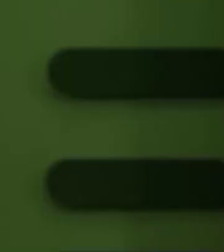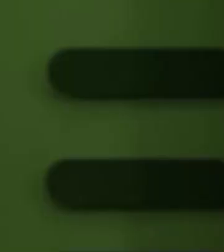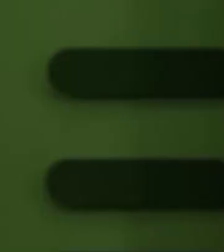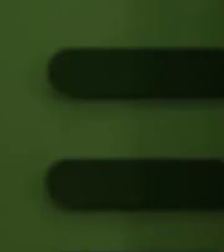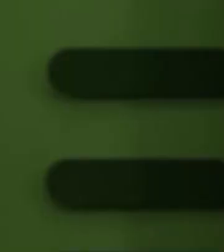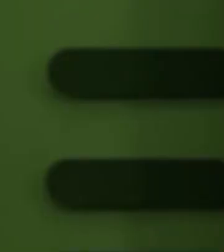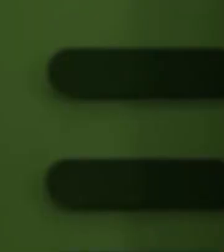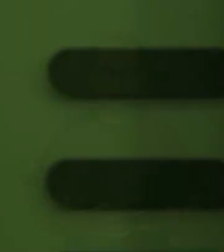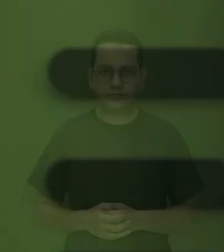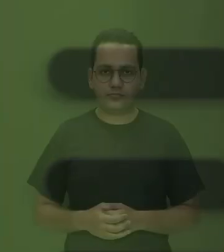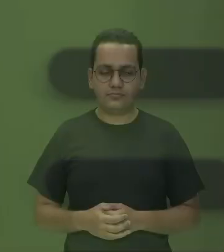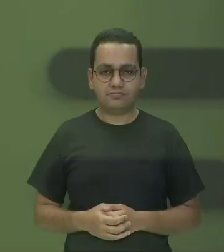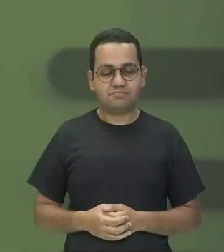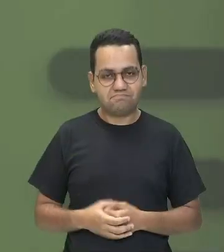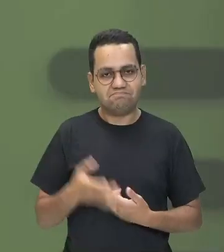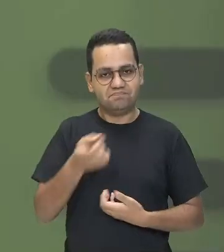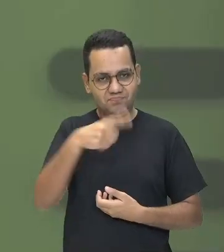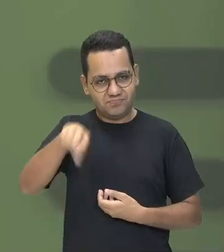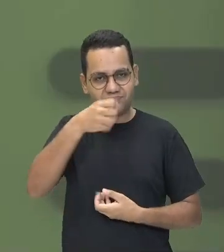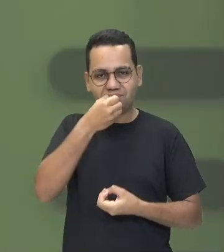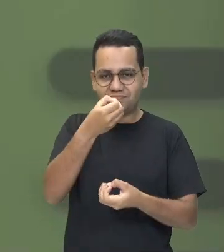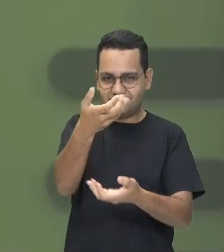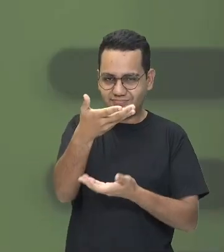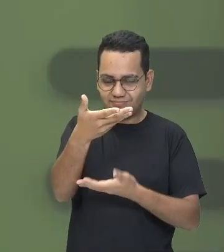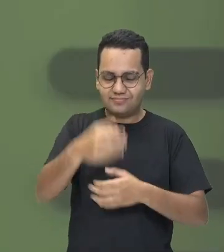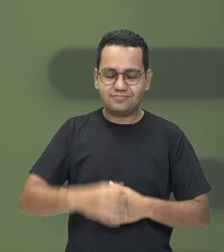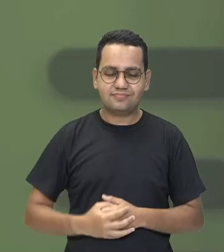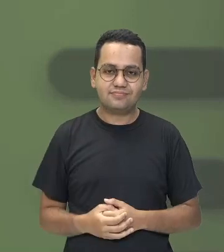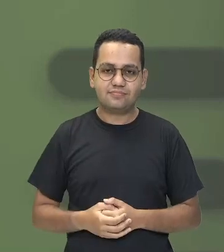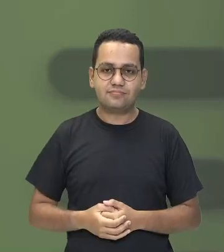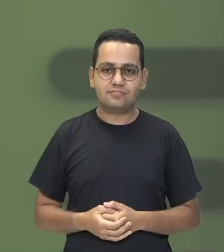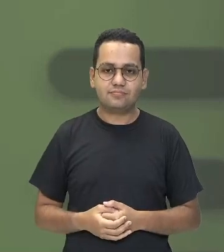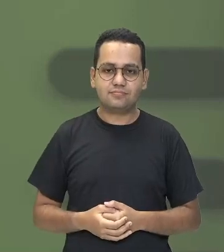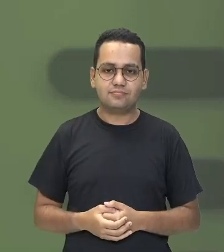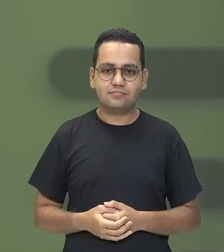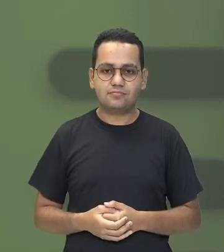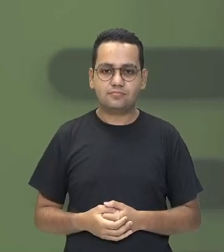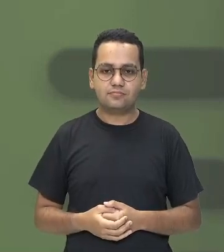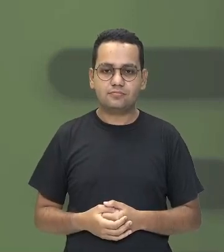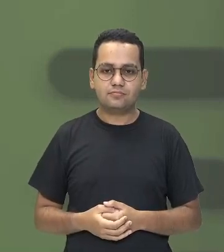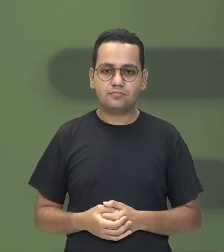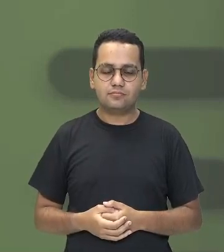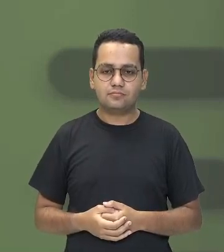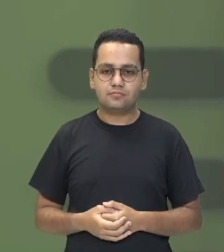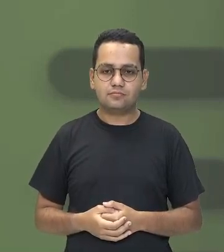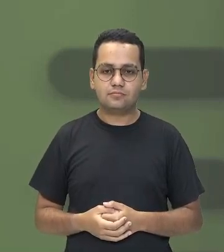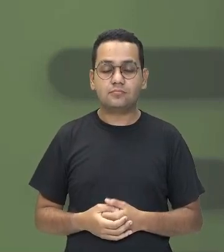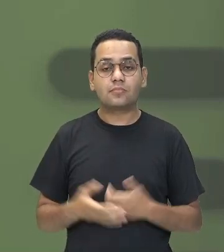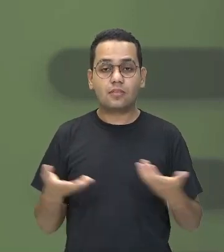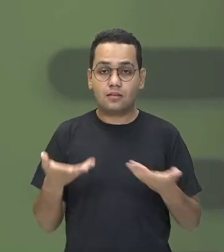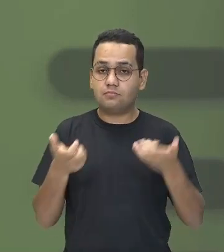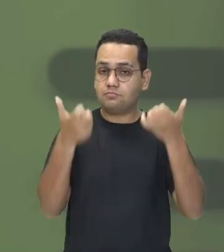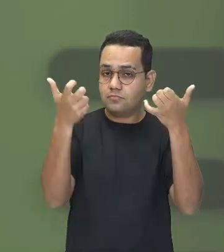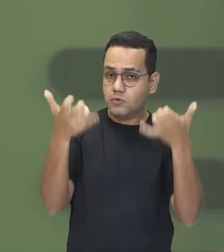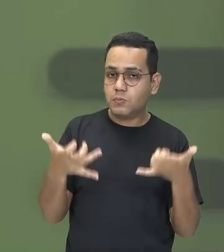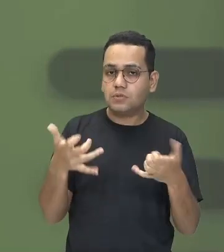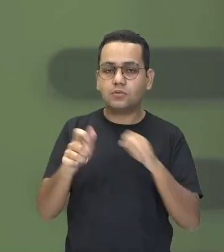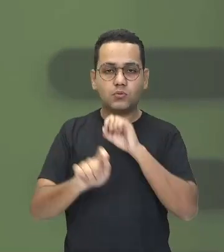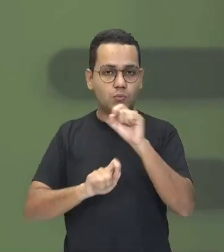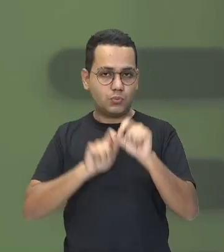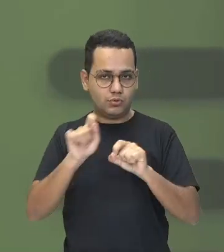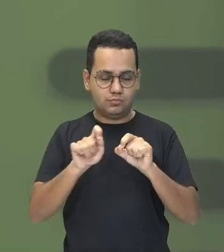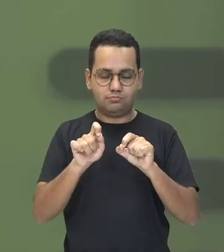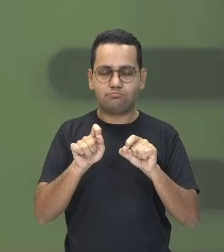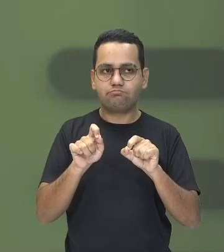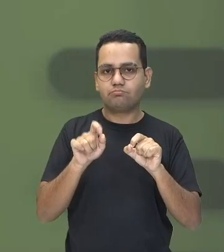revisão seja bem-vindo vamos iniciar a nossa aula falando aí sobre e